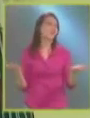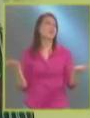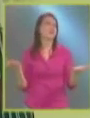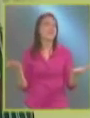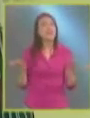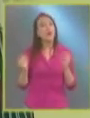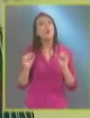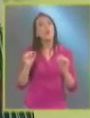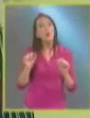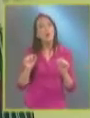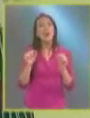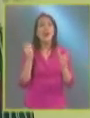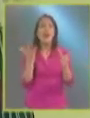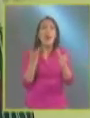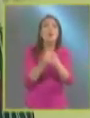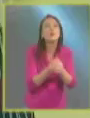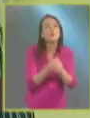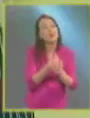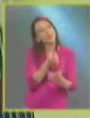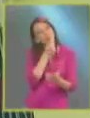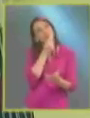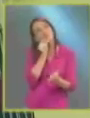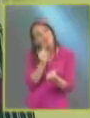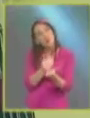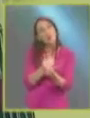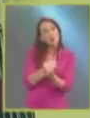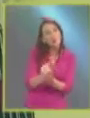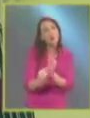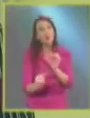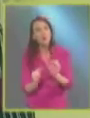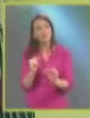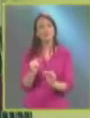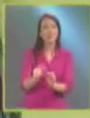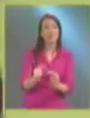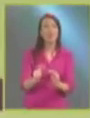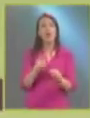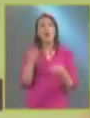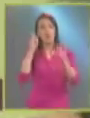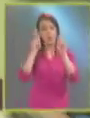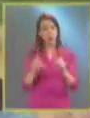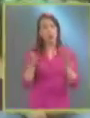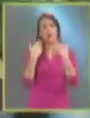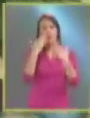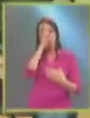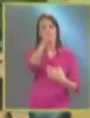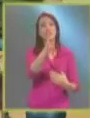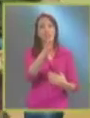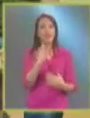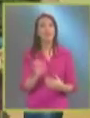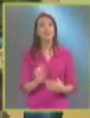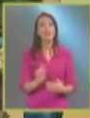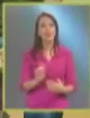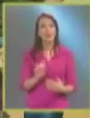essa inclusão ainda está engatinhando. É o que eu falo no show. Não fala direto com a gente, não. Eles acham que a gente é surdo também.